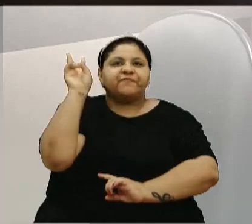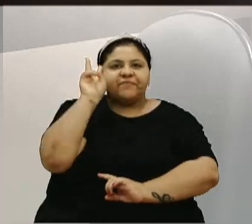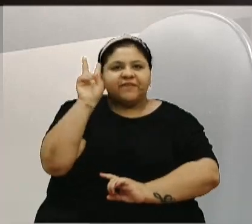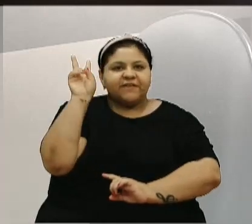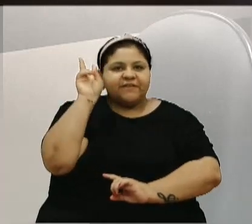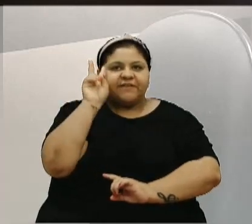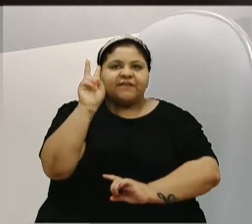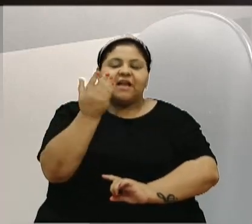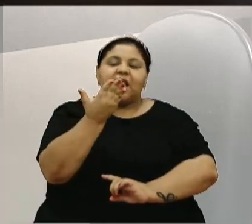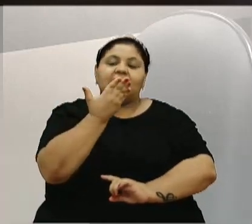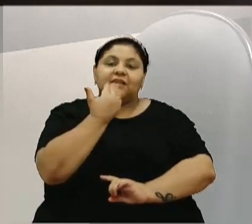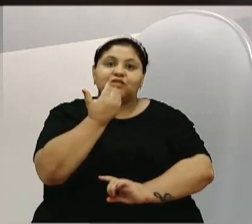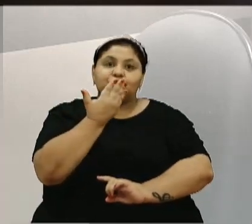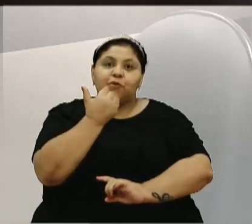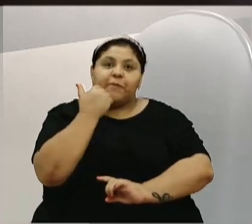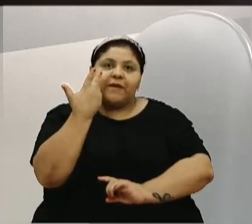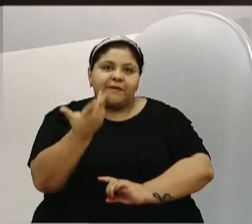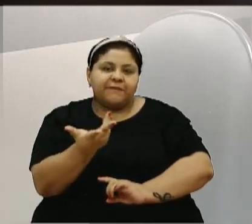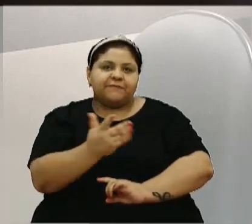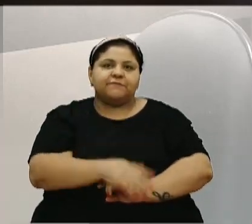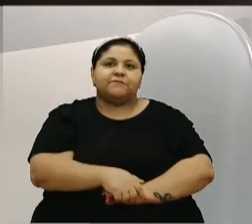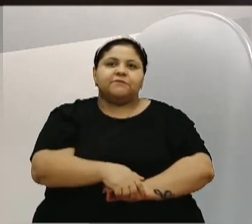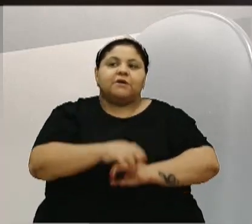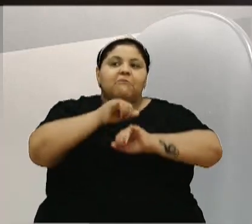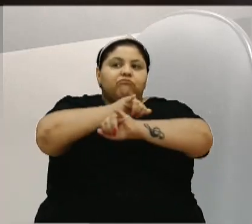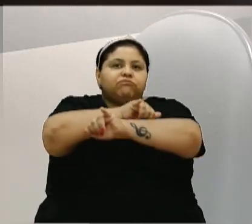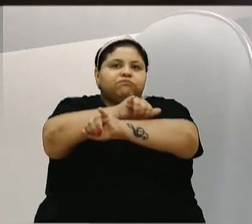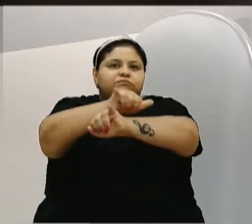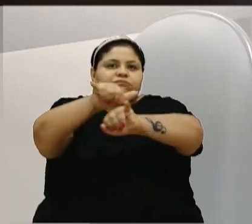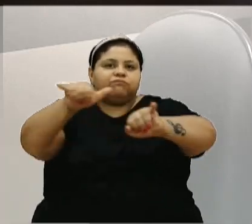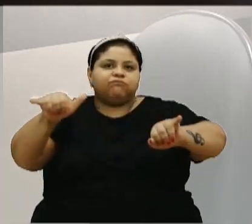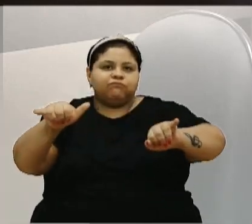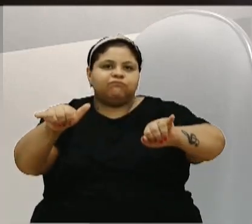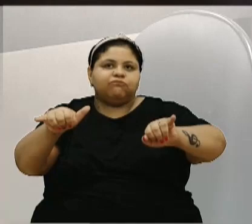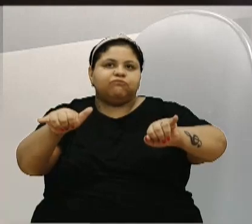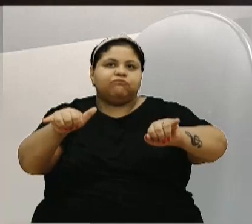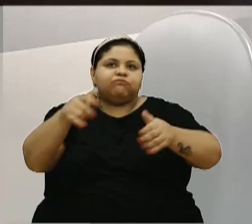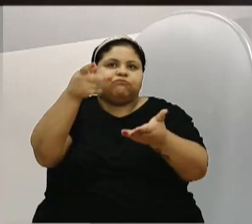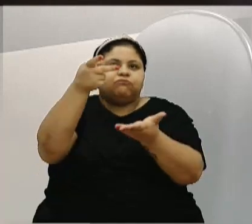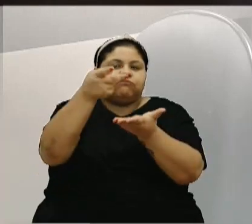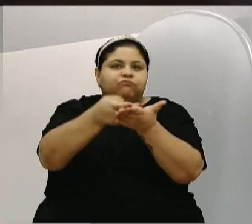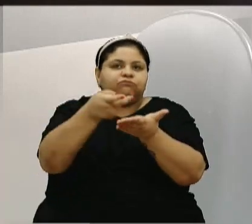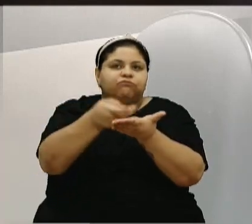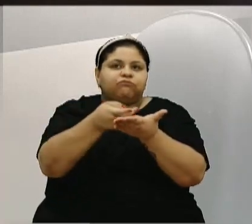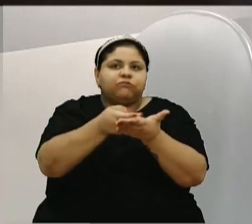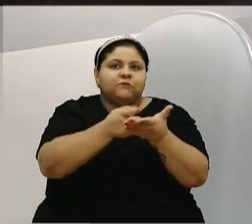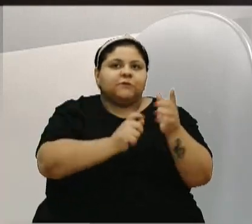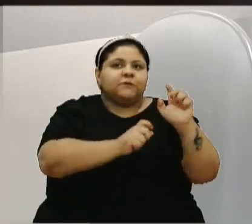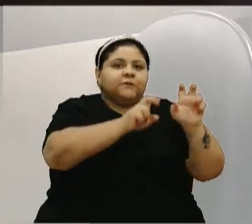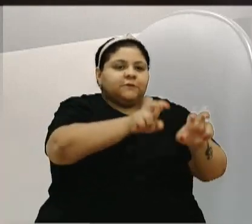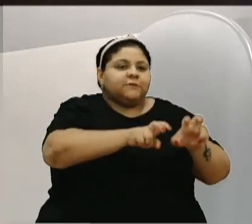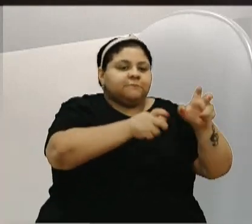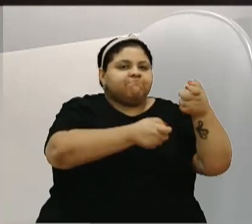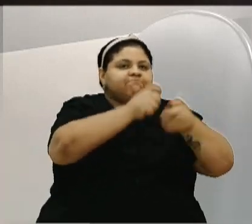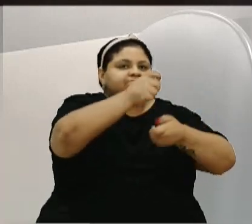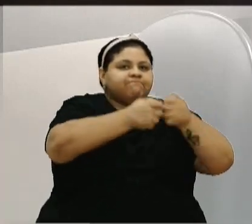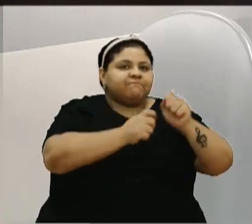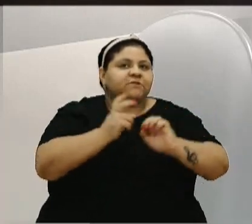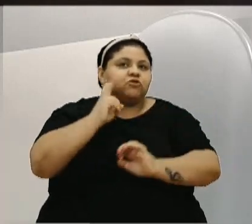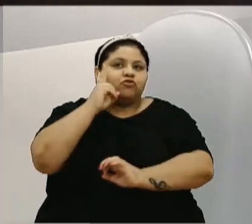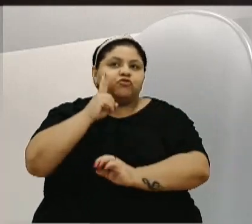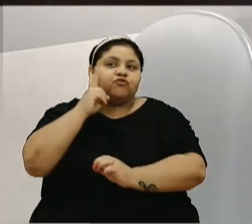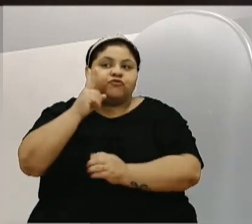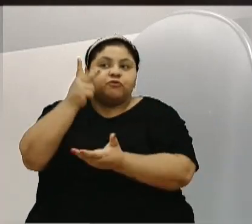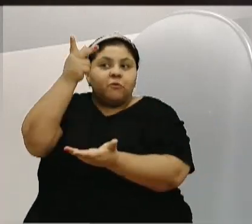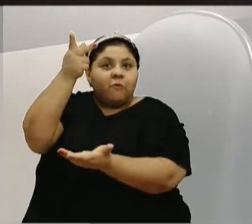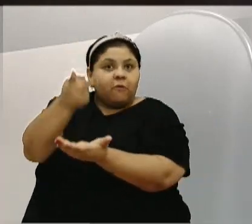a gastronomia, divulgação dos nossos produtos, das agroindústrias, os vinhos premiados que